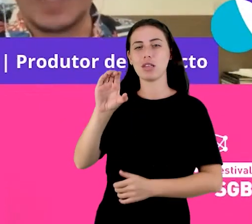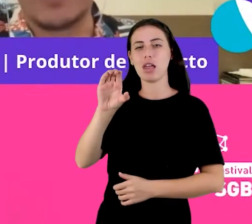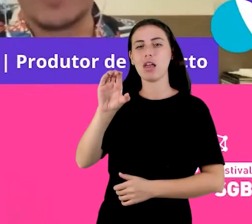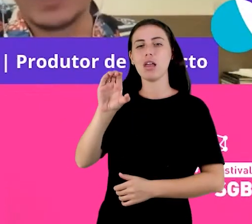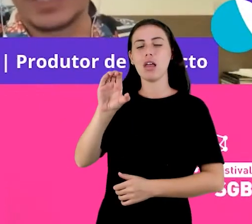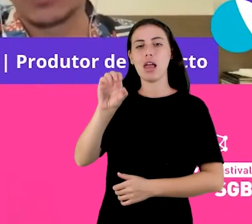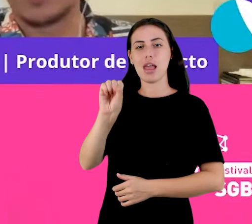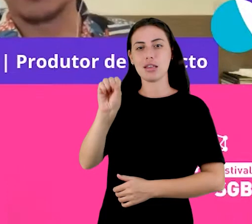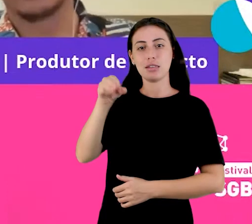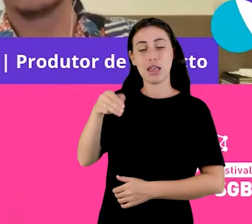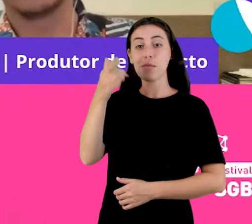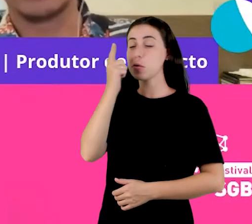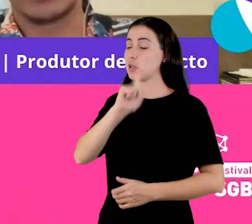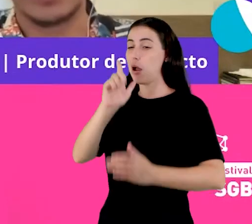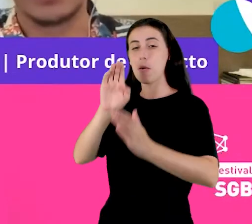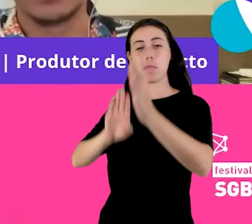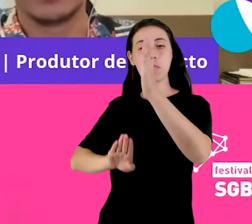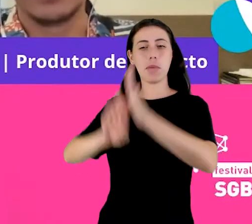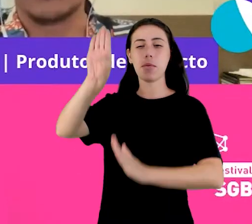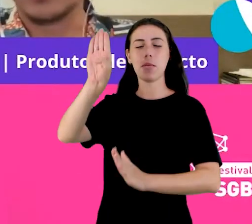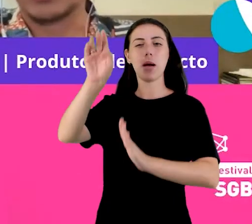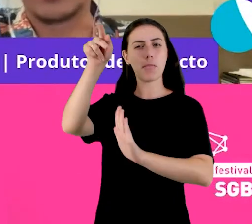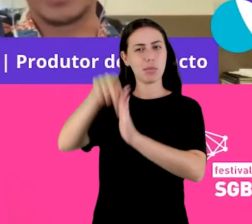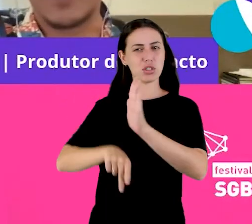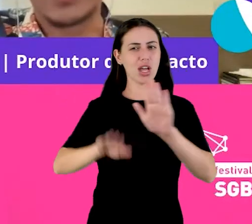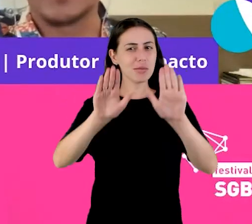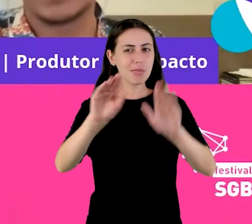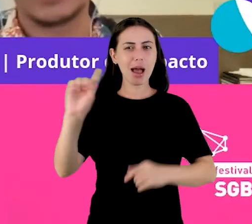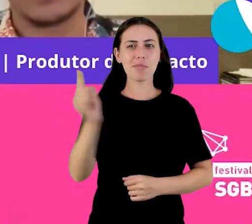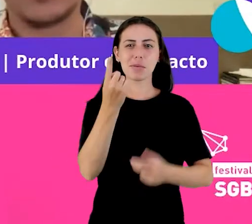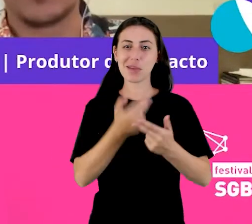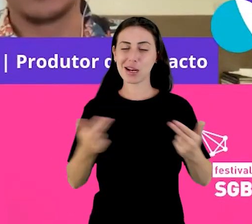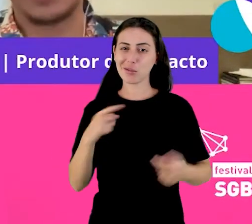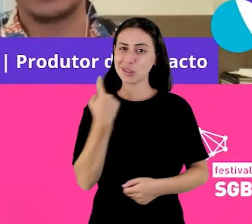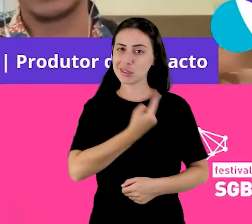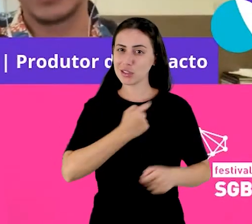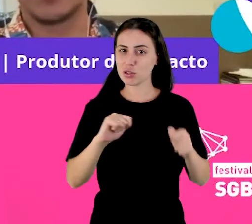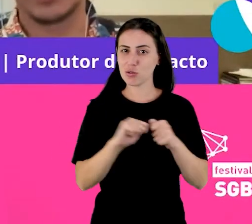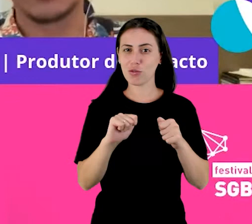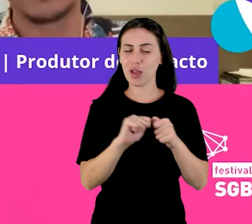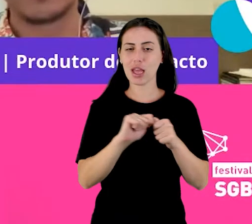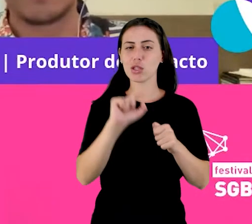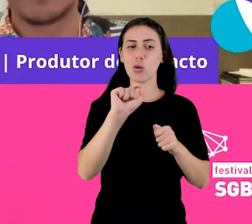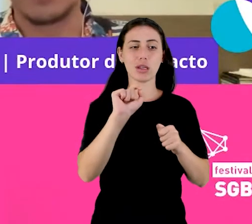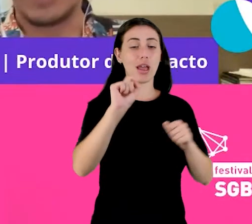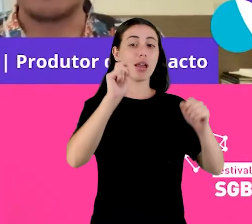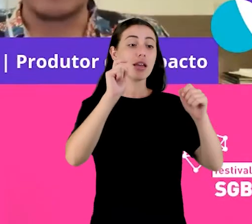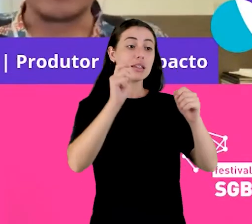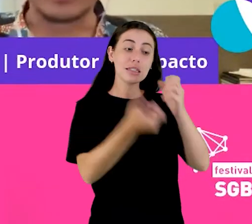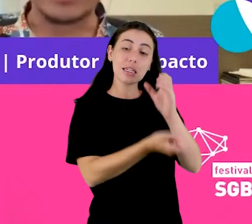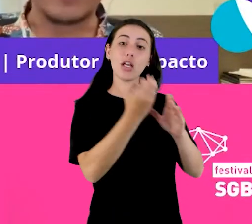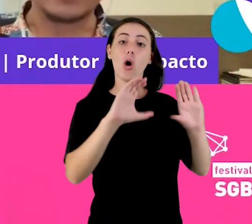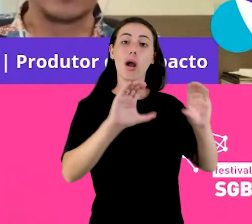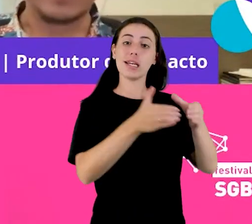ganhou um prêmio financeiro super importante da Fundação CSN. E com isso a gente pôde realmente começar a deslanchar o projeto. E aí a